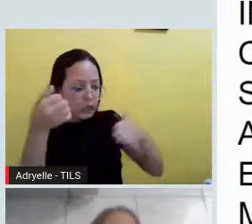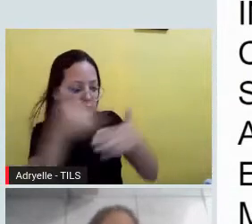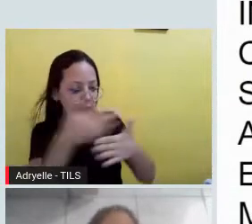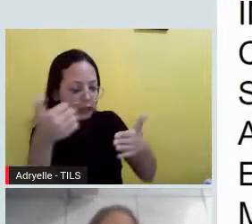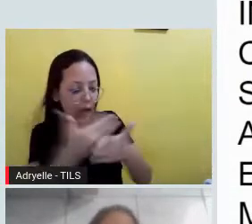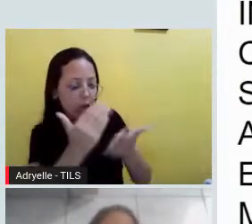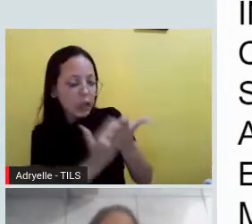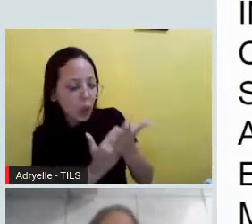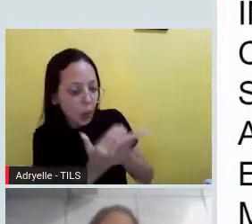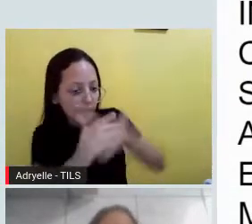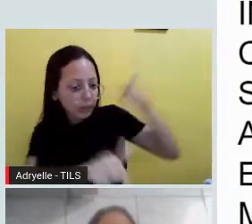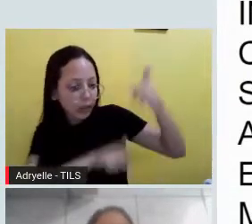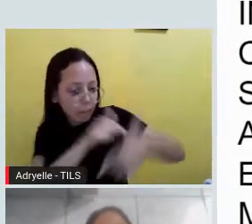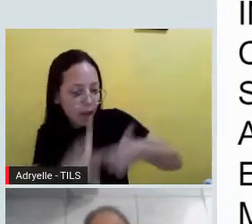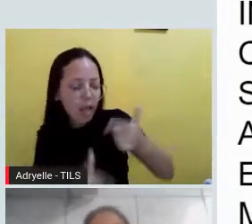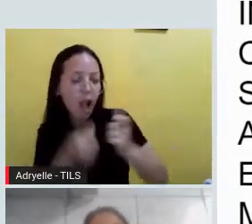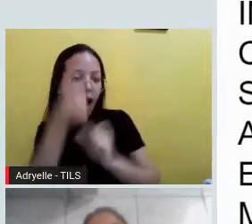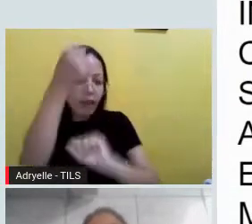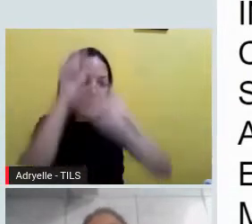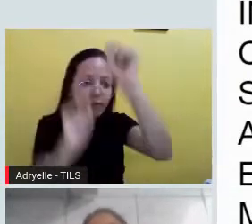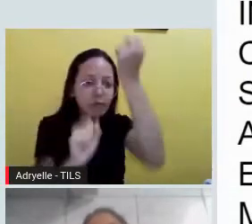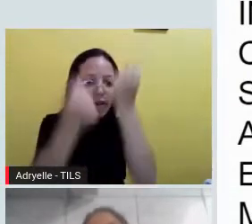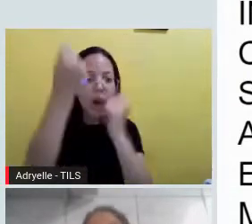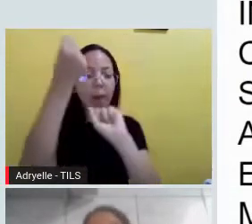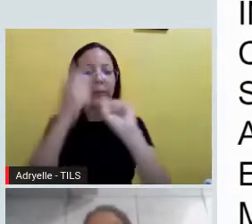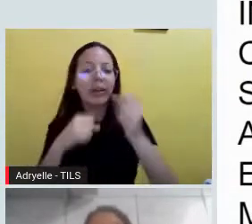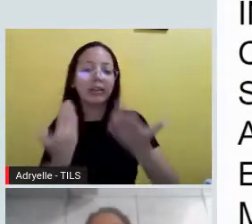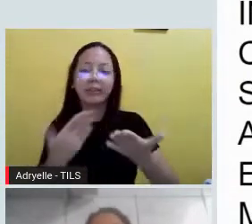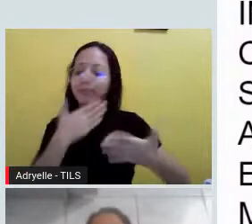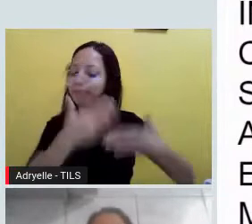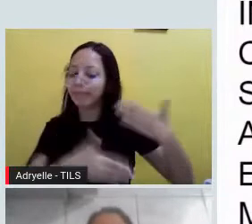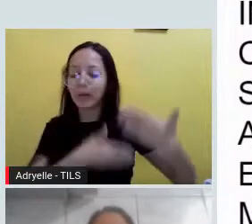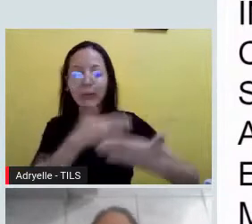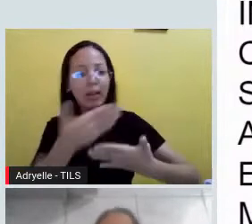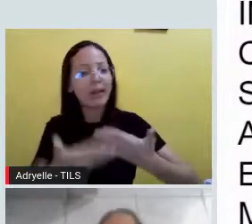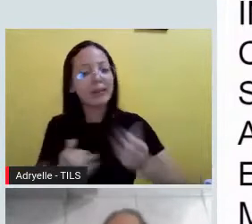nas fábricas, esse processo ele rompe.